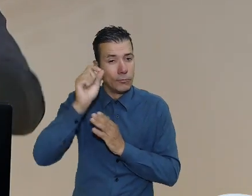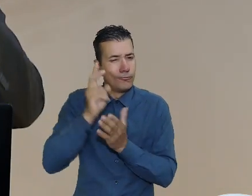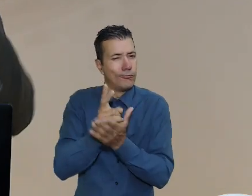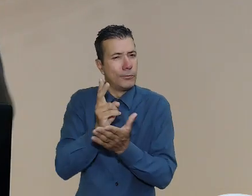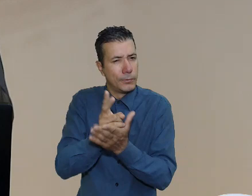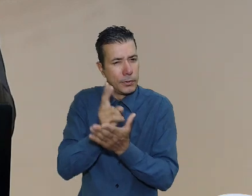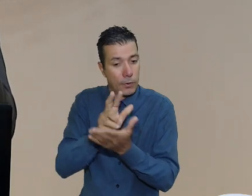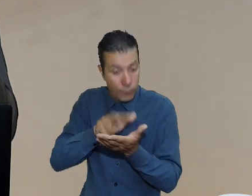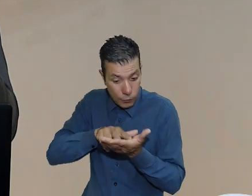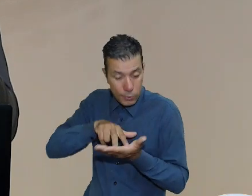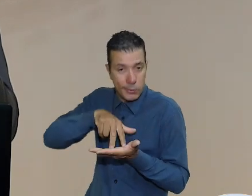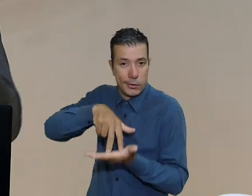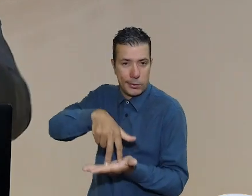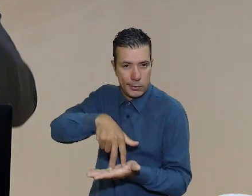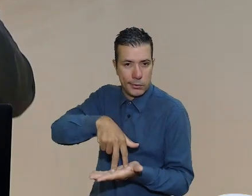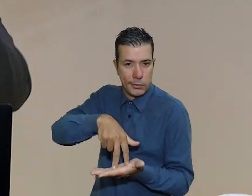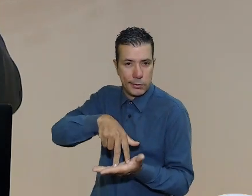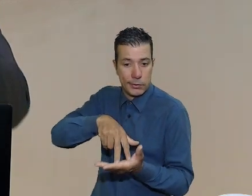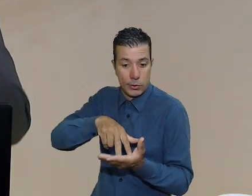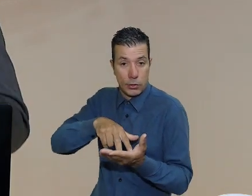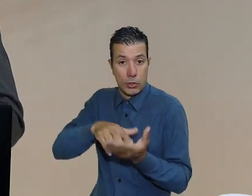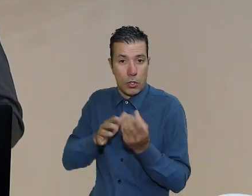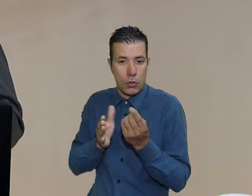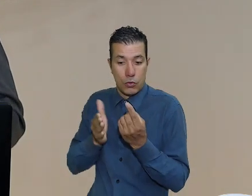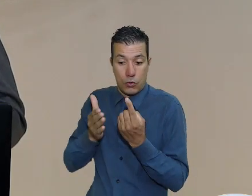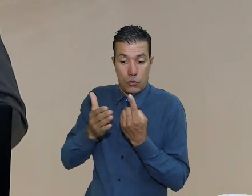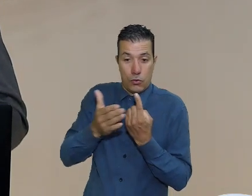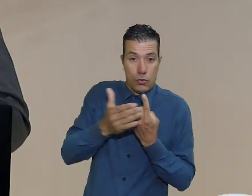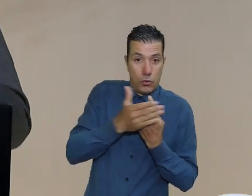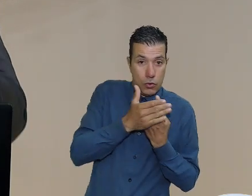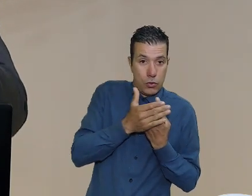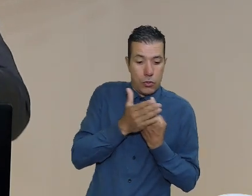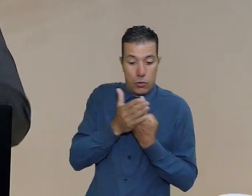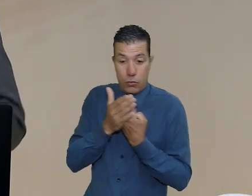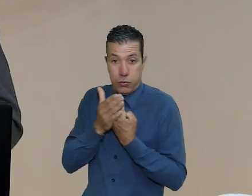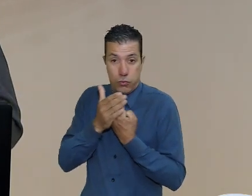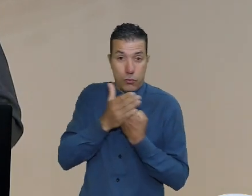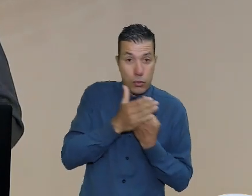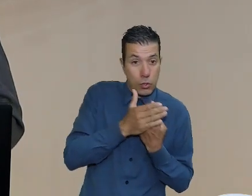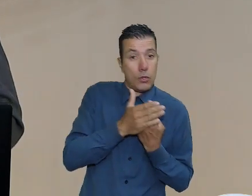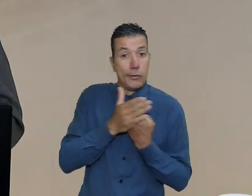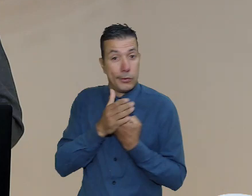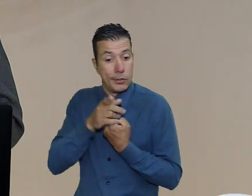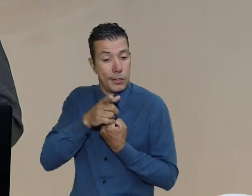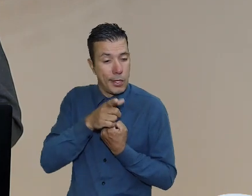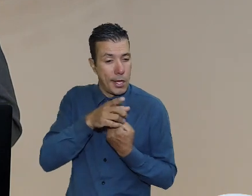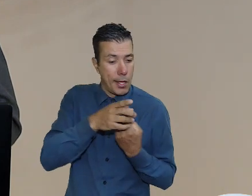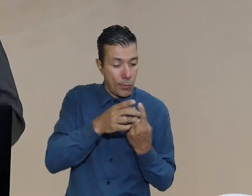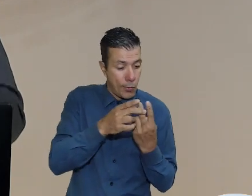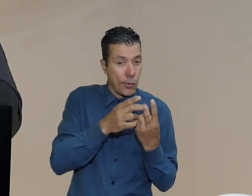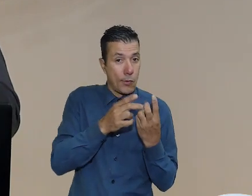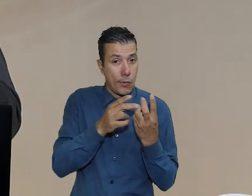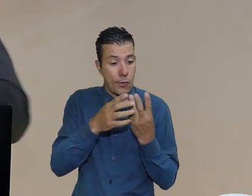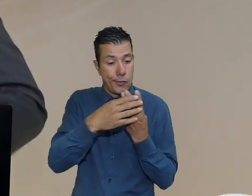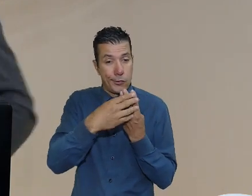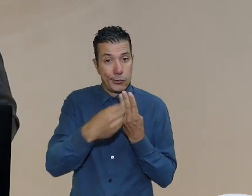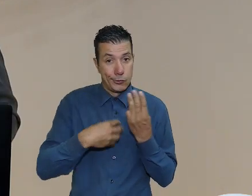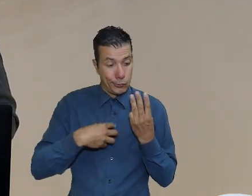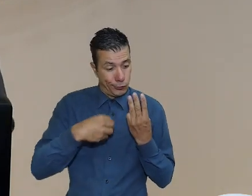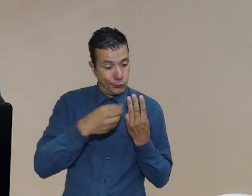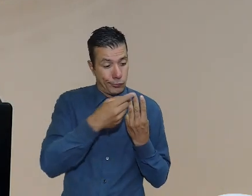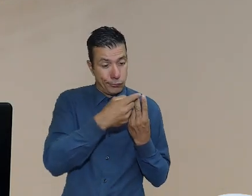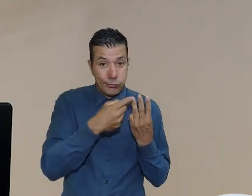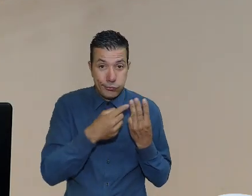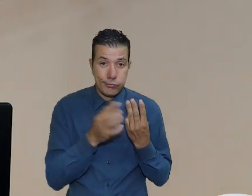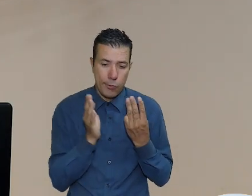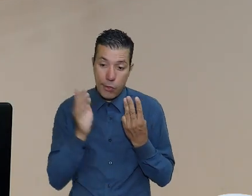continuará fortalecendo e separando o coração deles para permanecer ao teu lado, o lado da família e o lado do